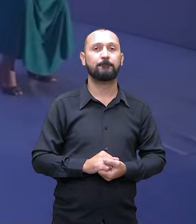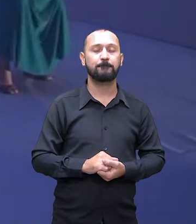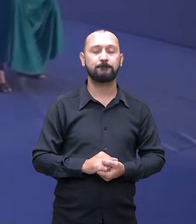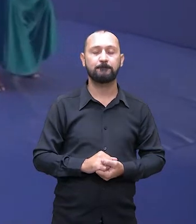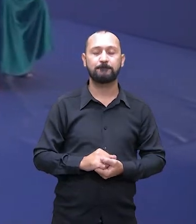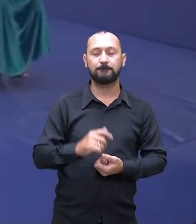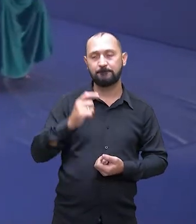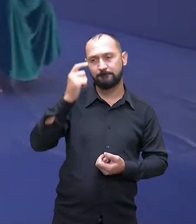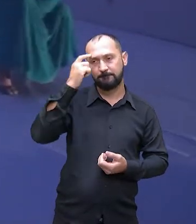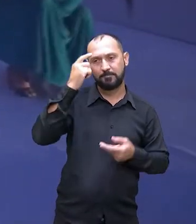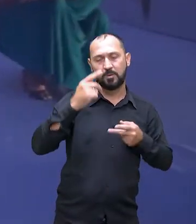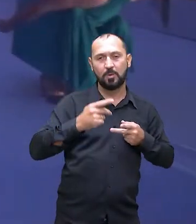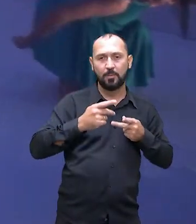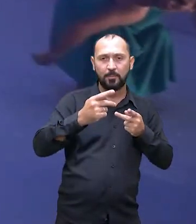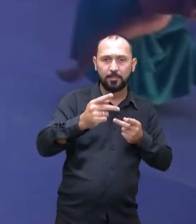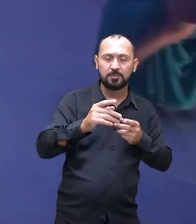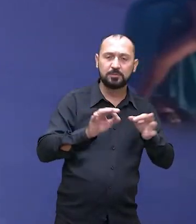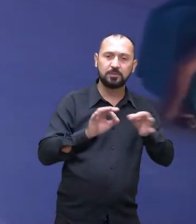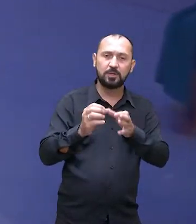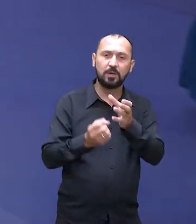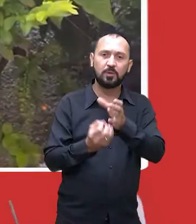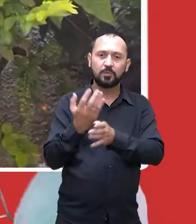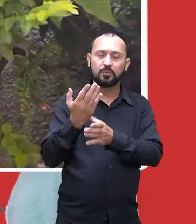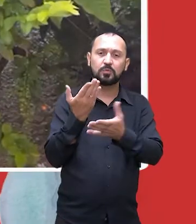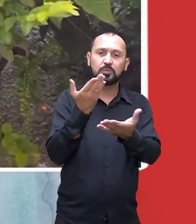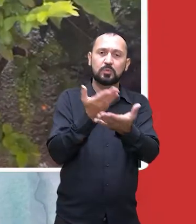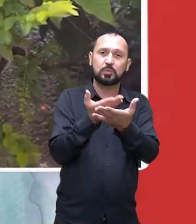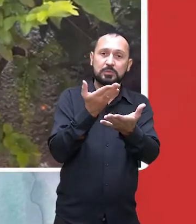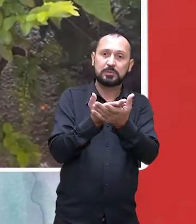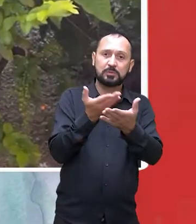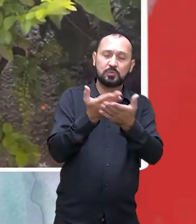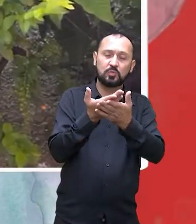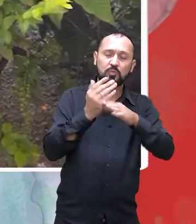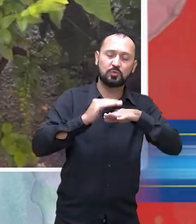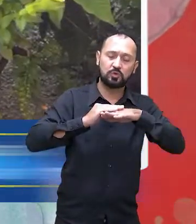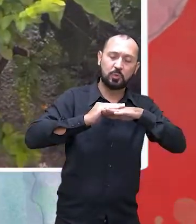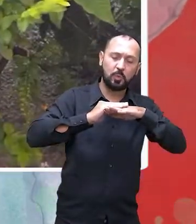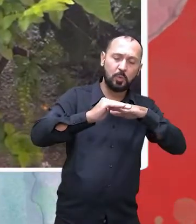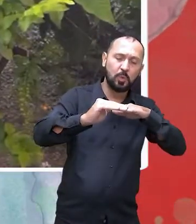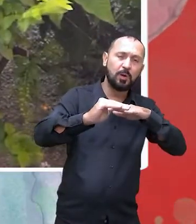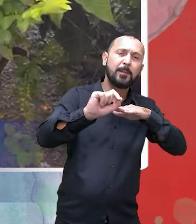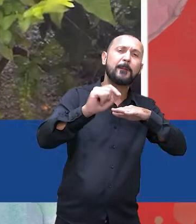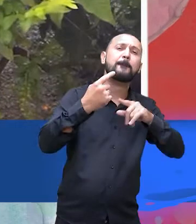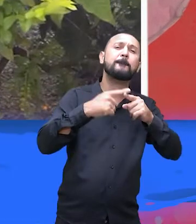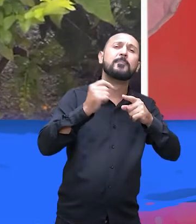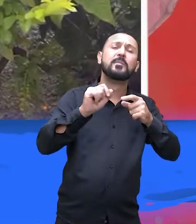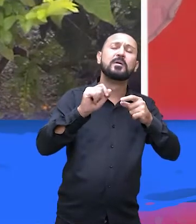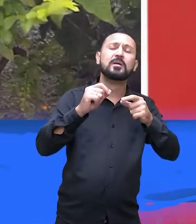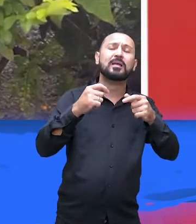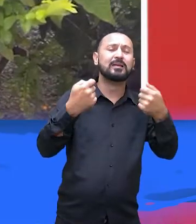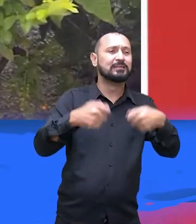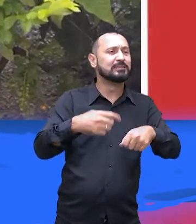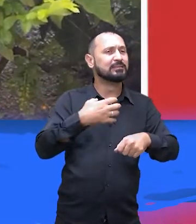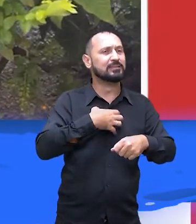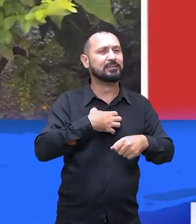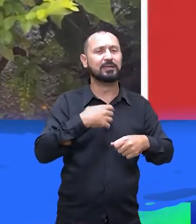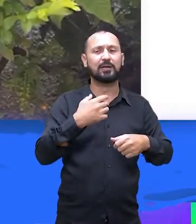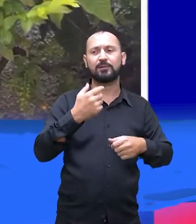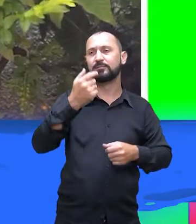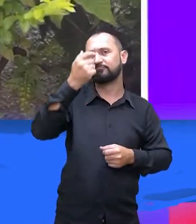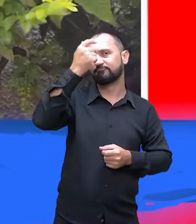Eu vejo que esse convite para conduzir esse processo de criação do estudo de superfície surgiu da necessidade da companhia